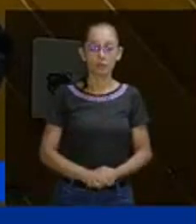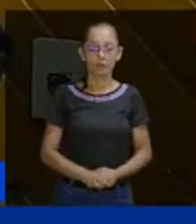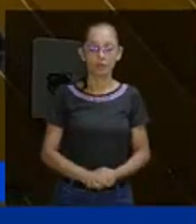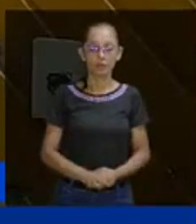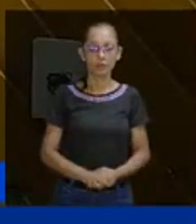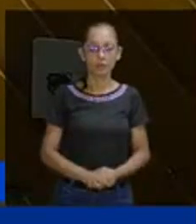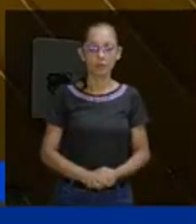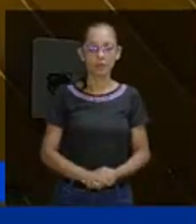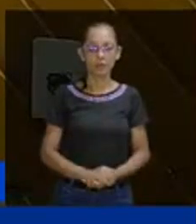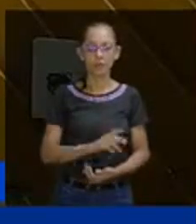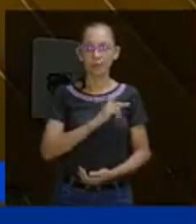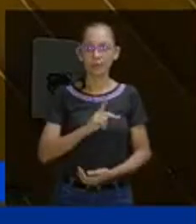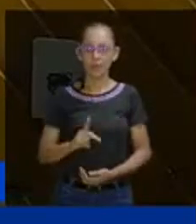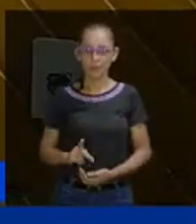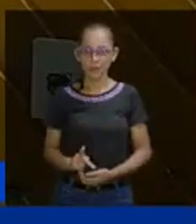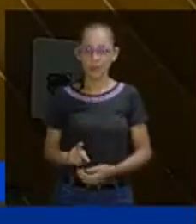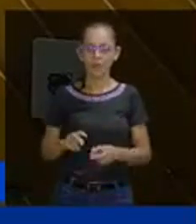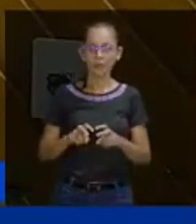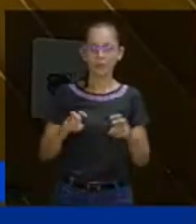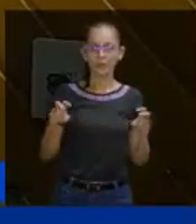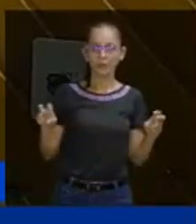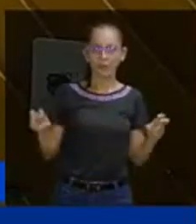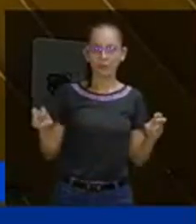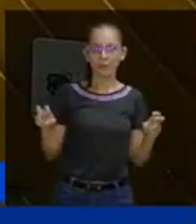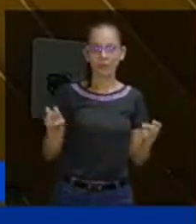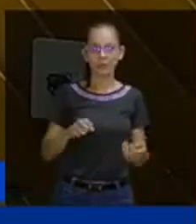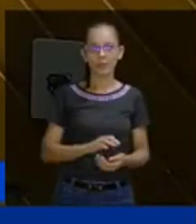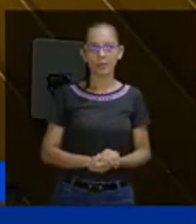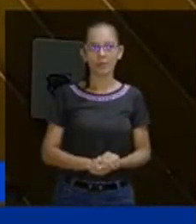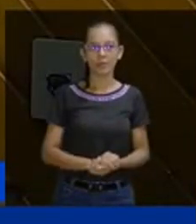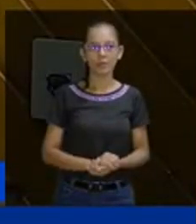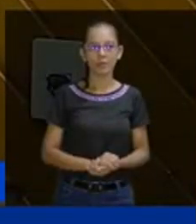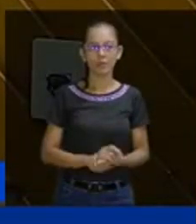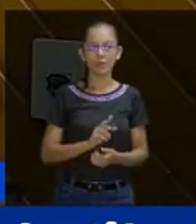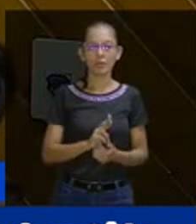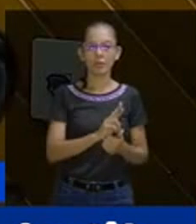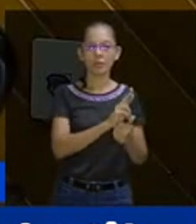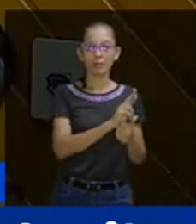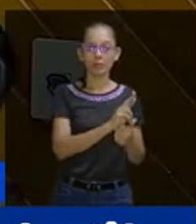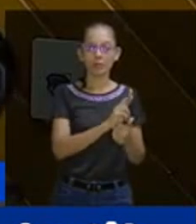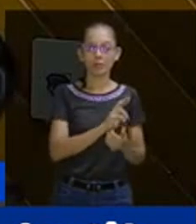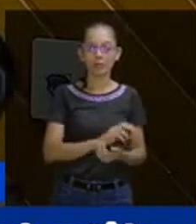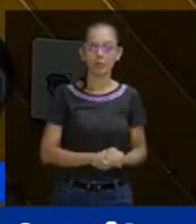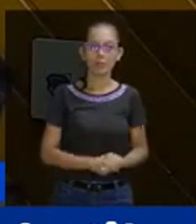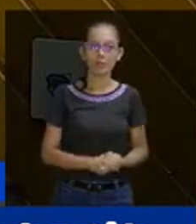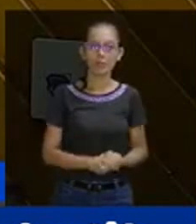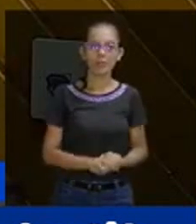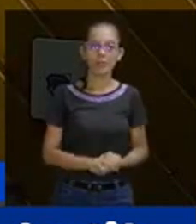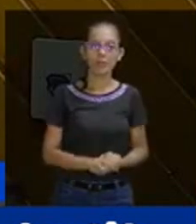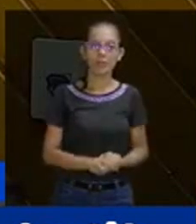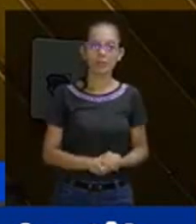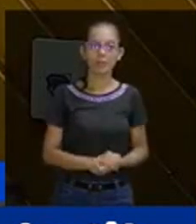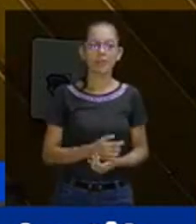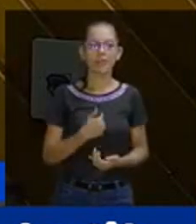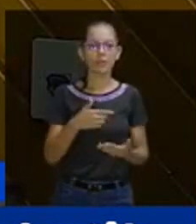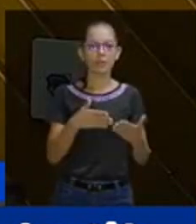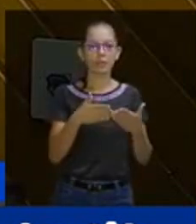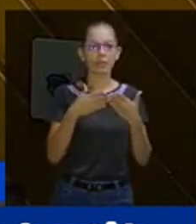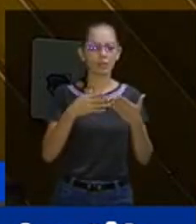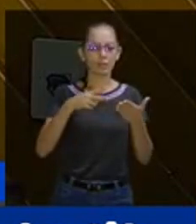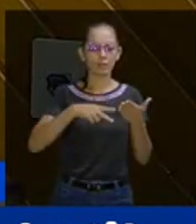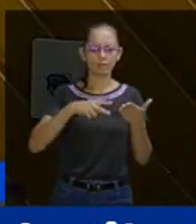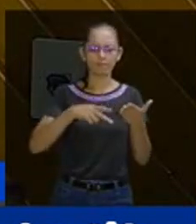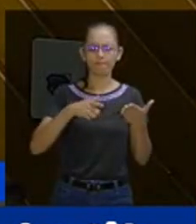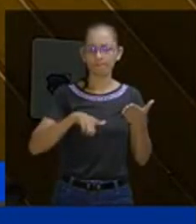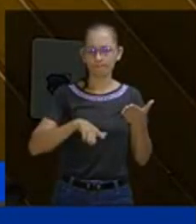Senhor presidente, eminentes pares, doutora procuradora regional. Foco no juiz Rivaldo Valente. Ele é branco, de cabelos parcialmente